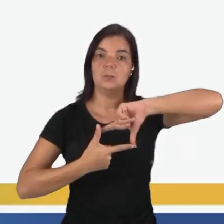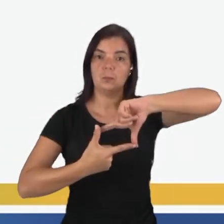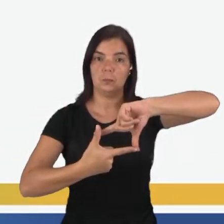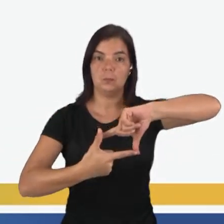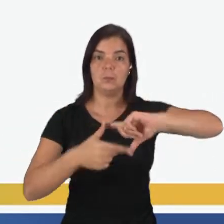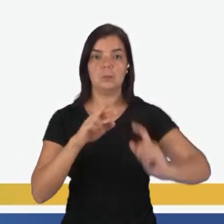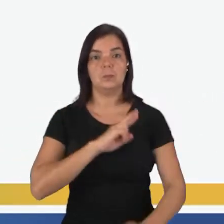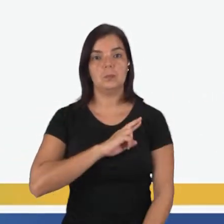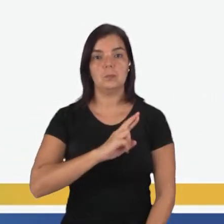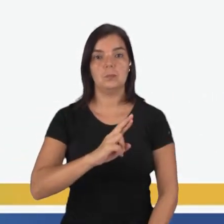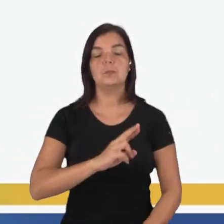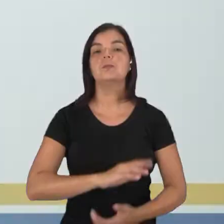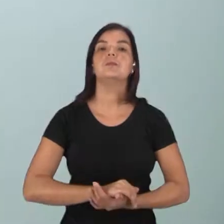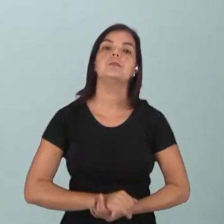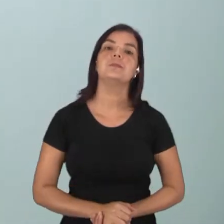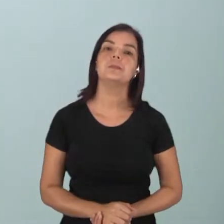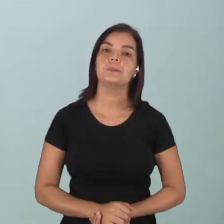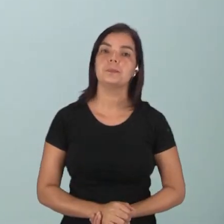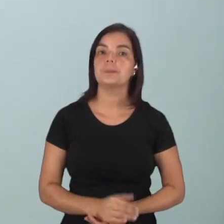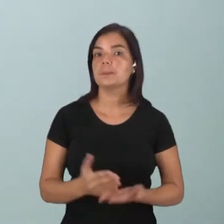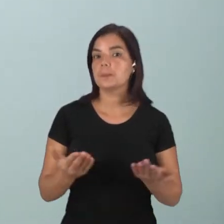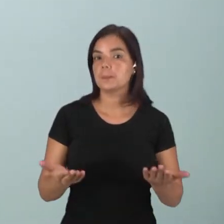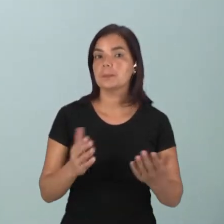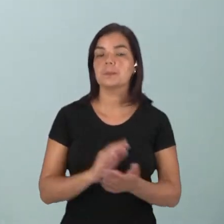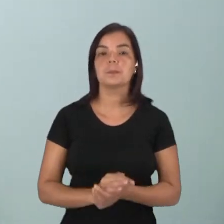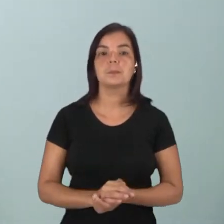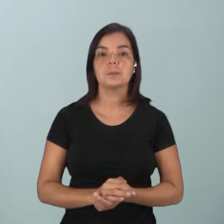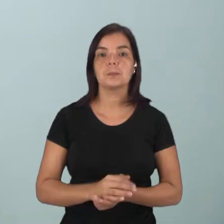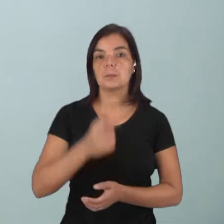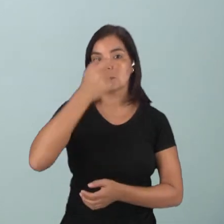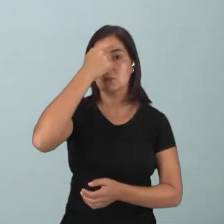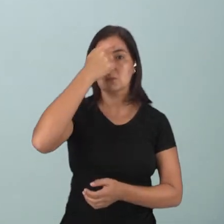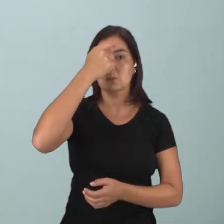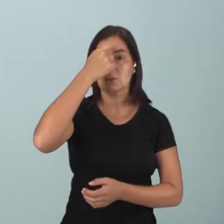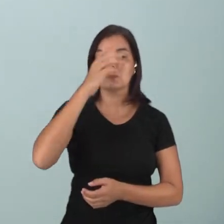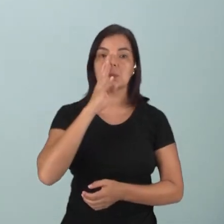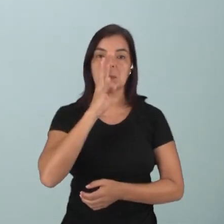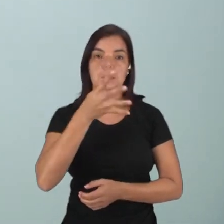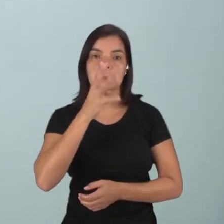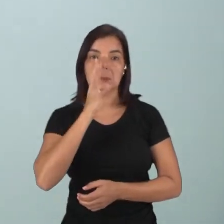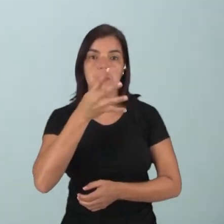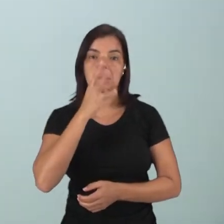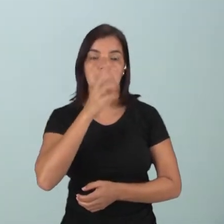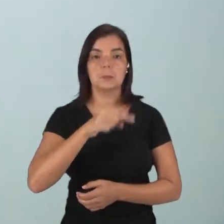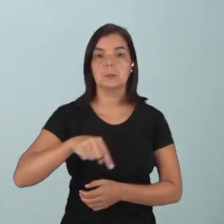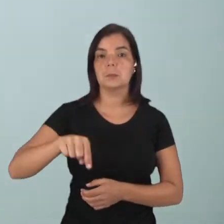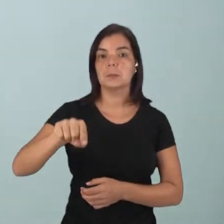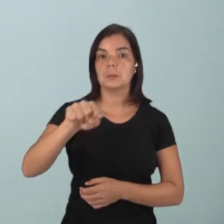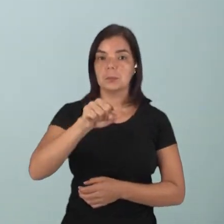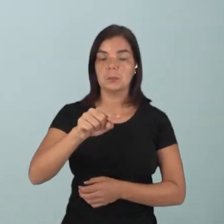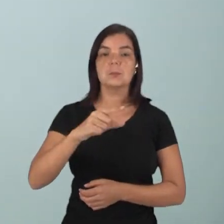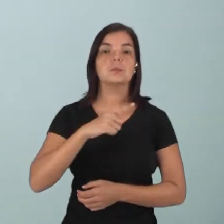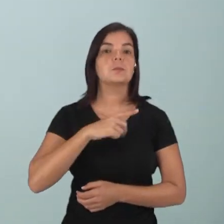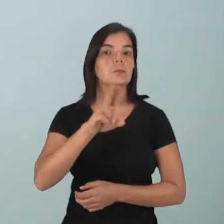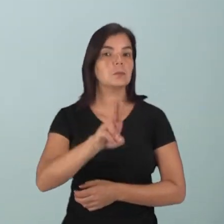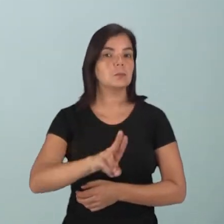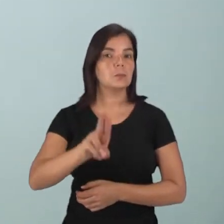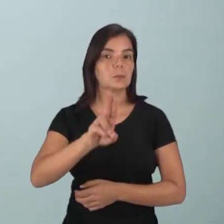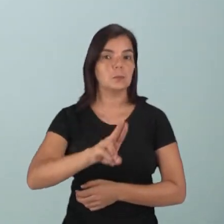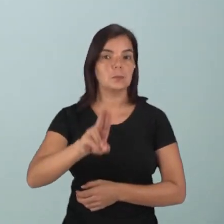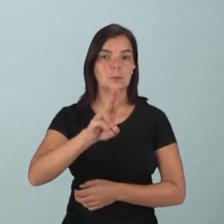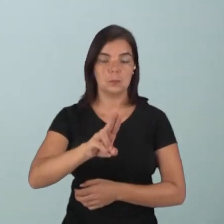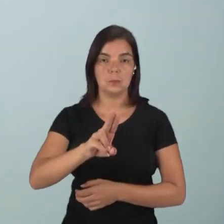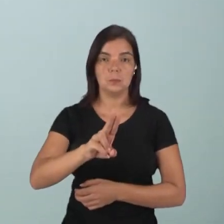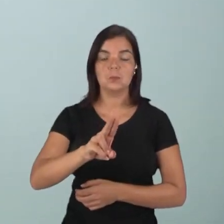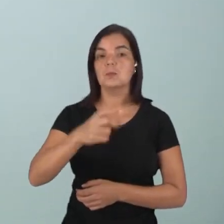fanatismo religioso, tá? Então, consciência crítica, ou seja, aquela consciência de você estar usando o